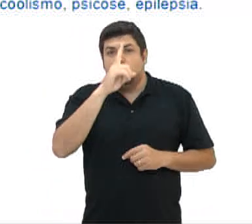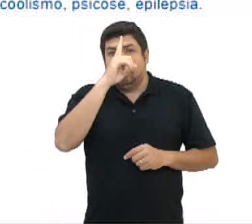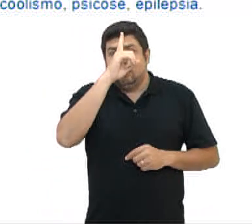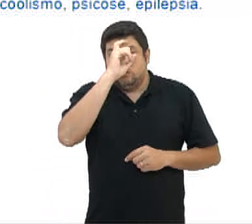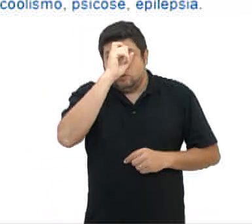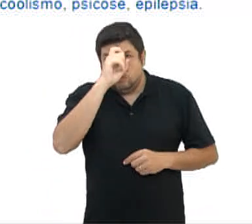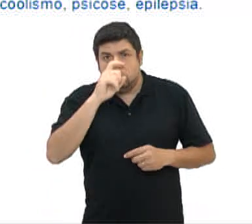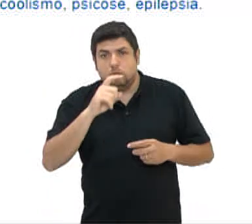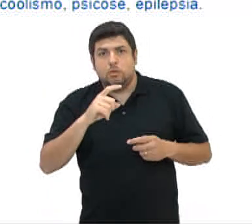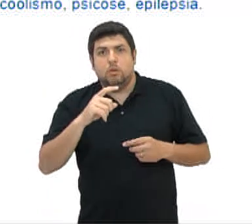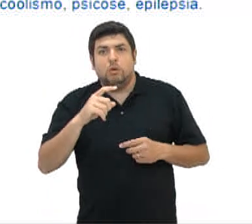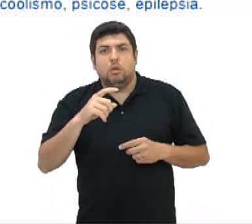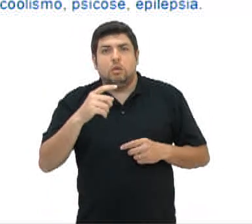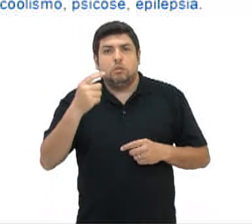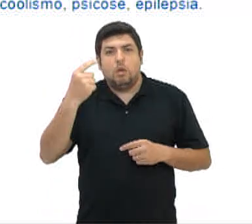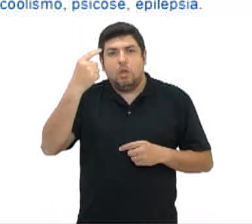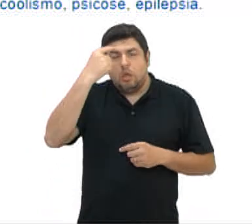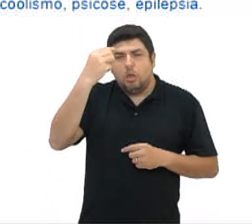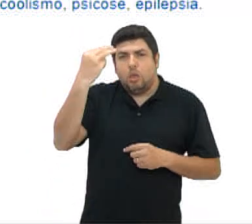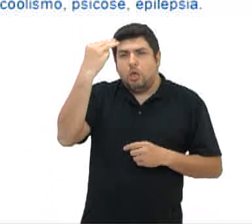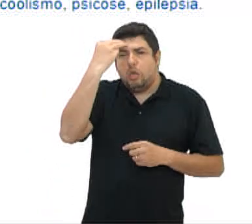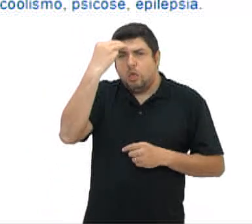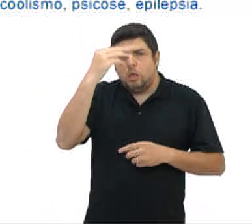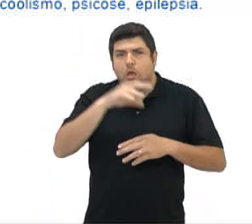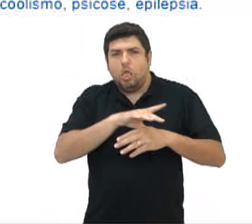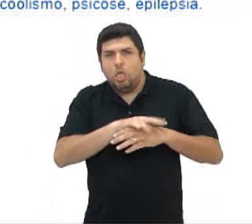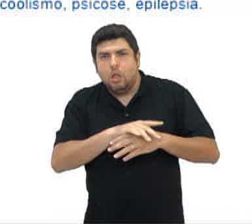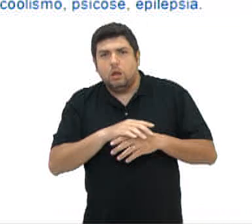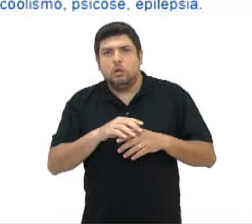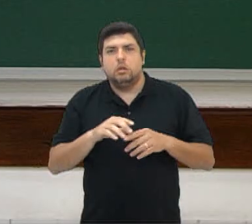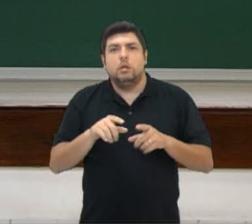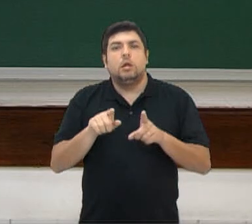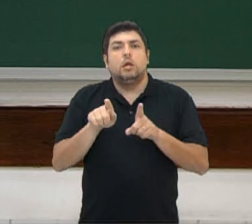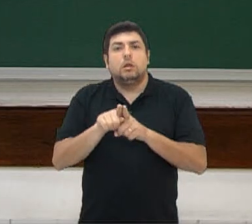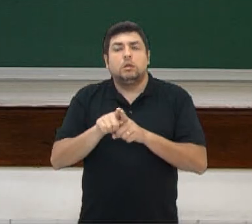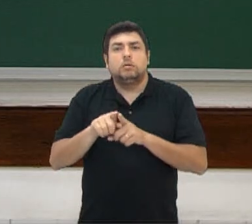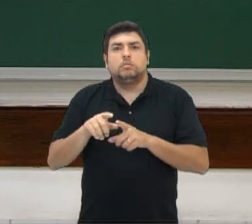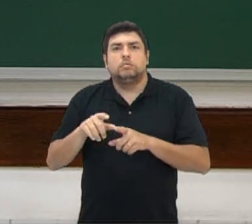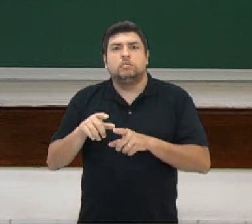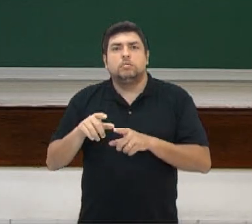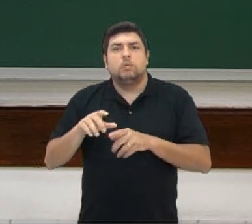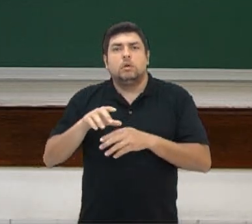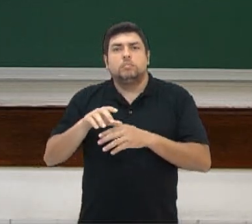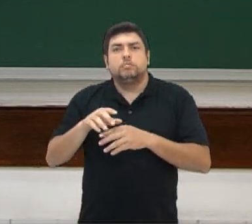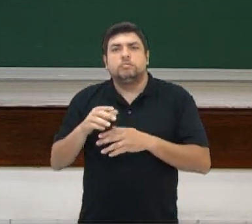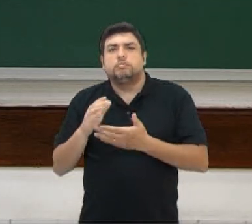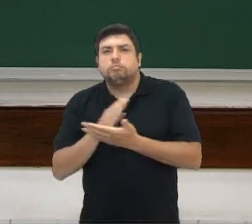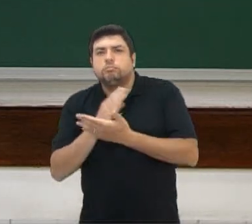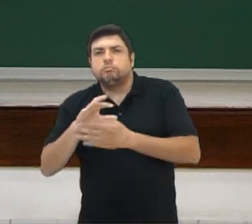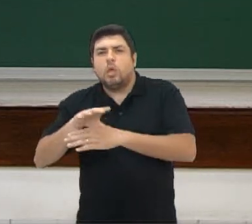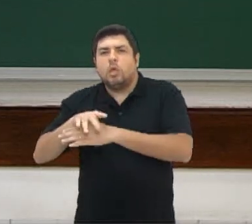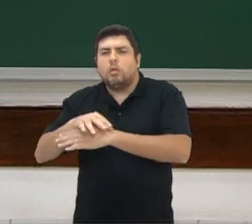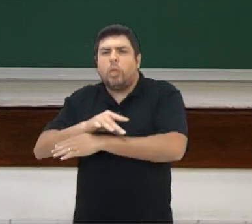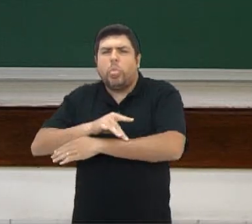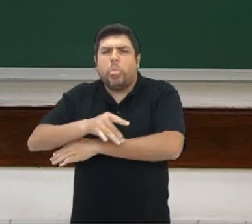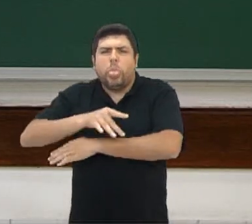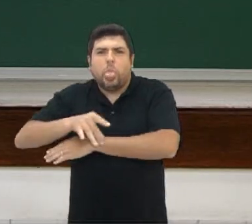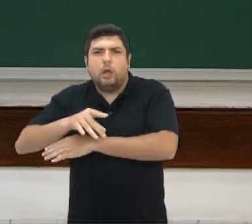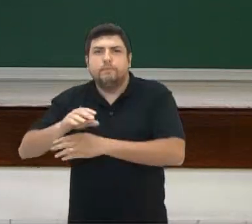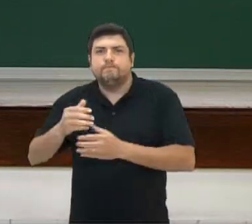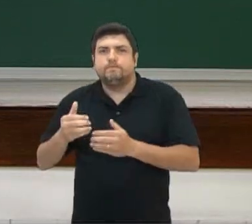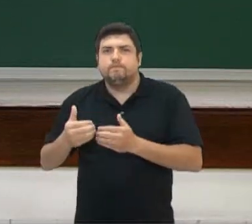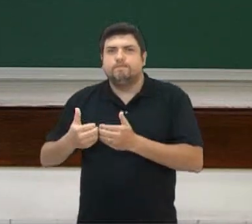doentes mentais e leprosários. São pessoas, né, que na filosofia são chamados